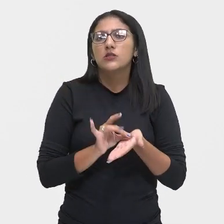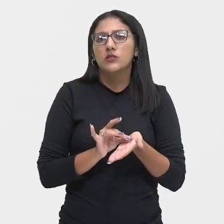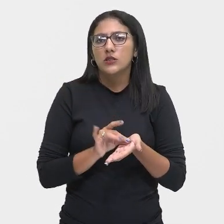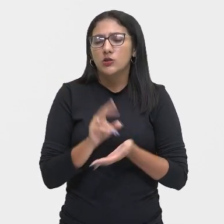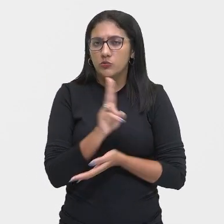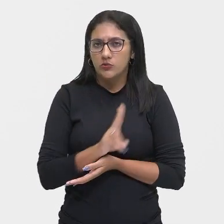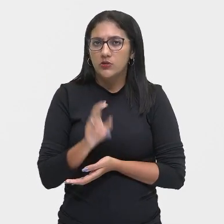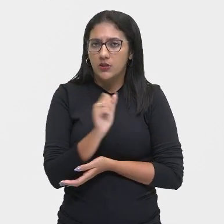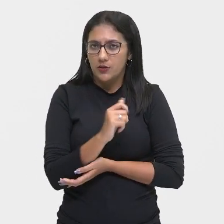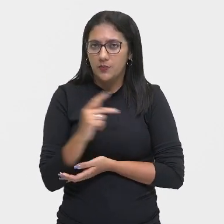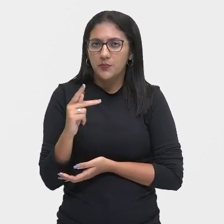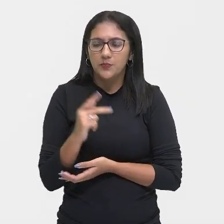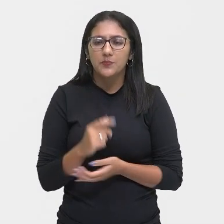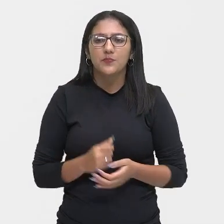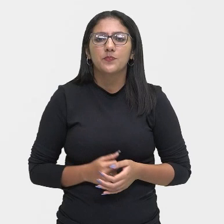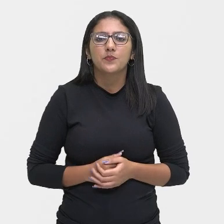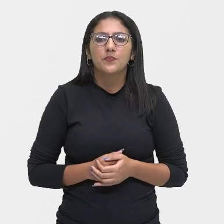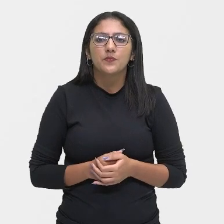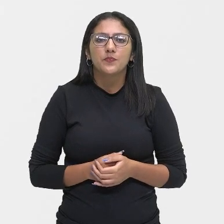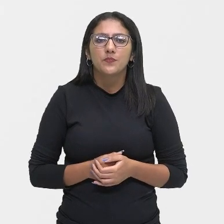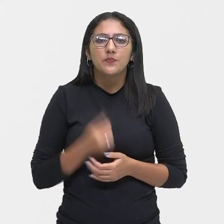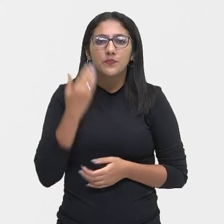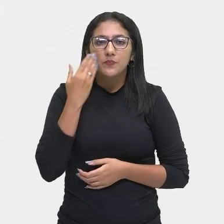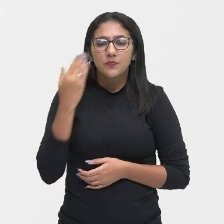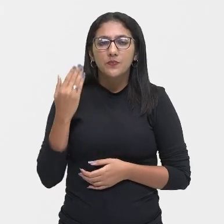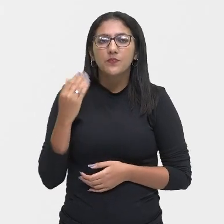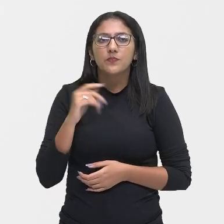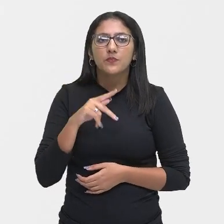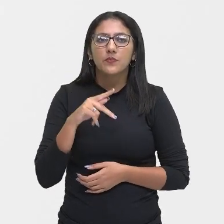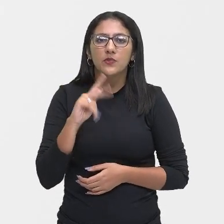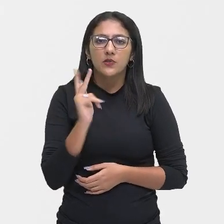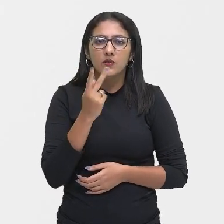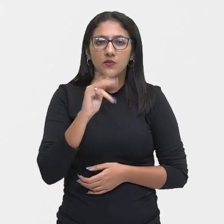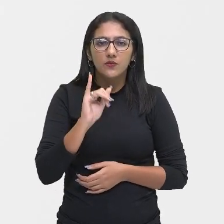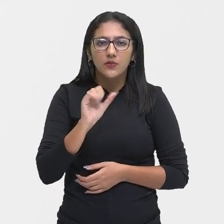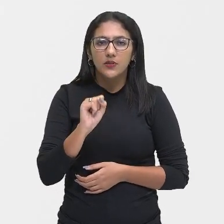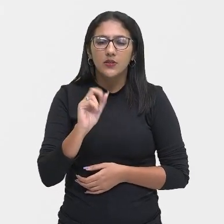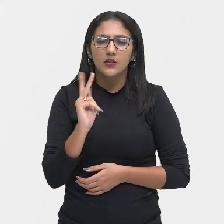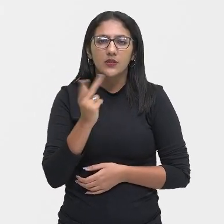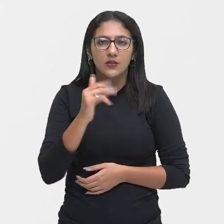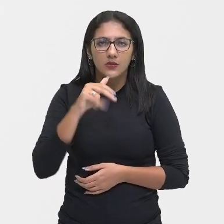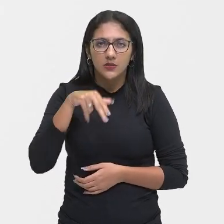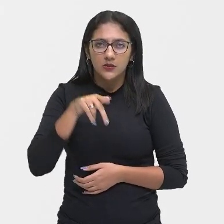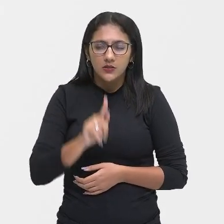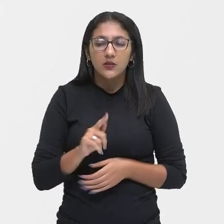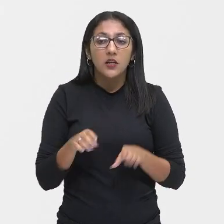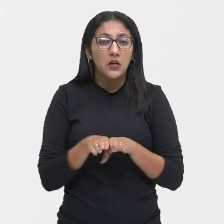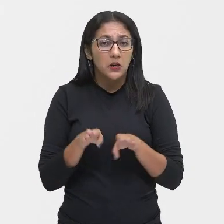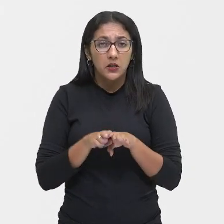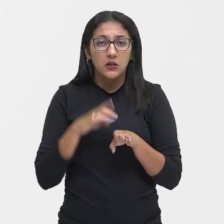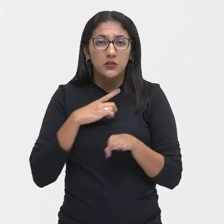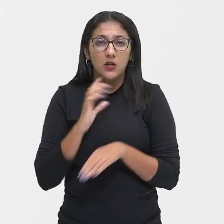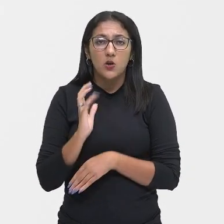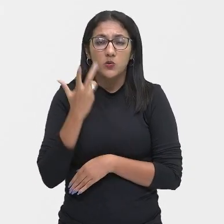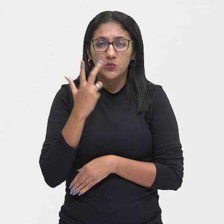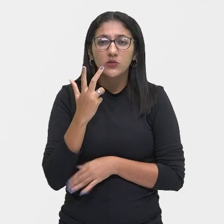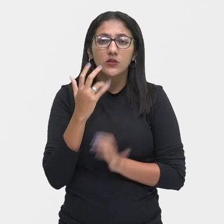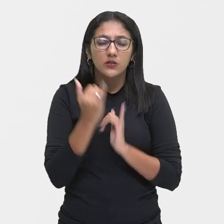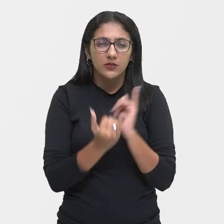originais, tá? Phishing. Phishing também ocorre no mundo do gamer, no mundo